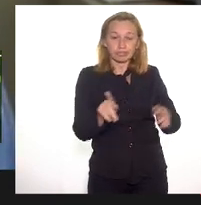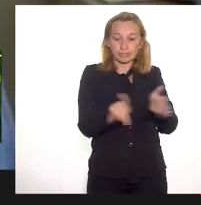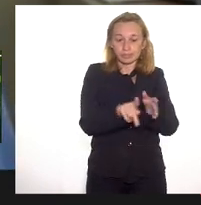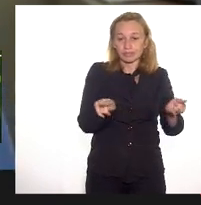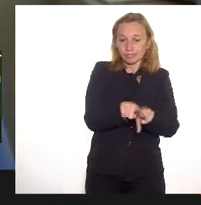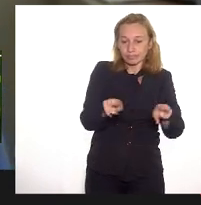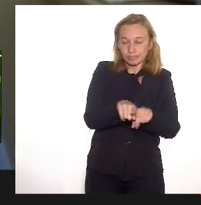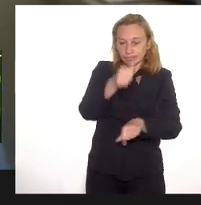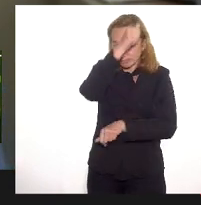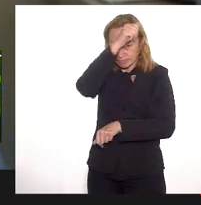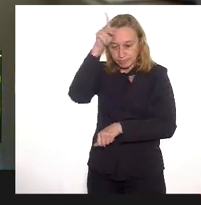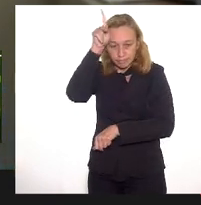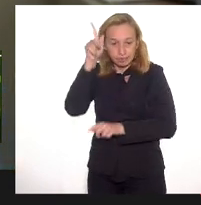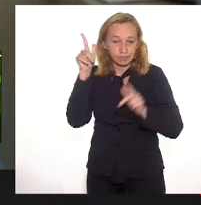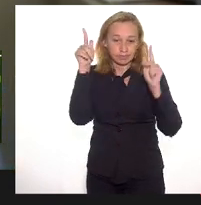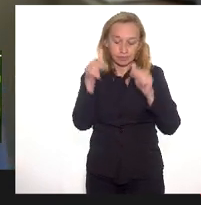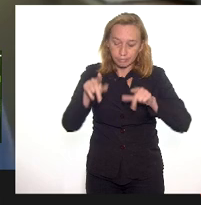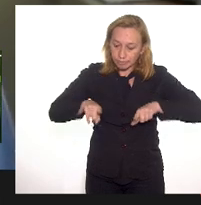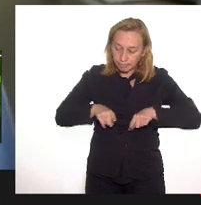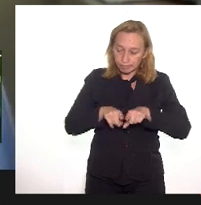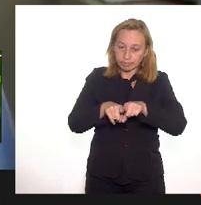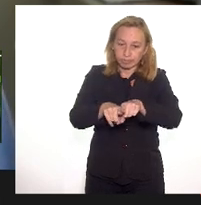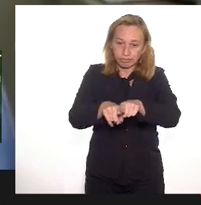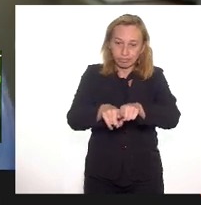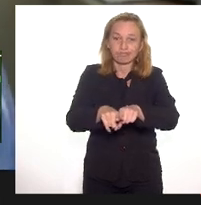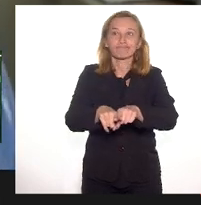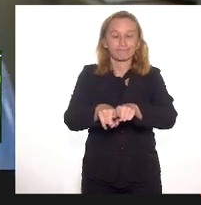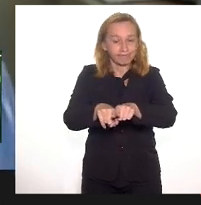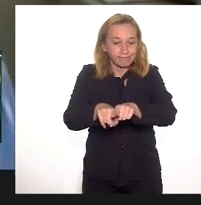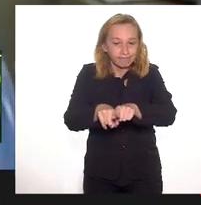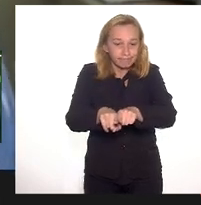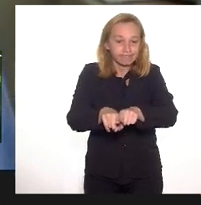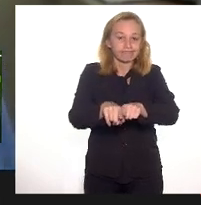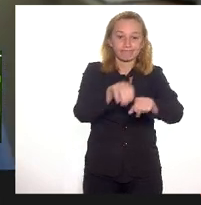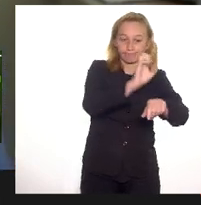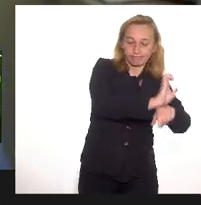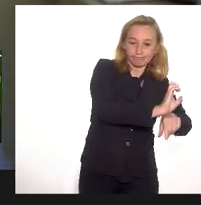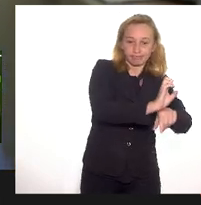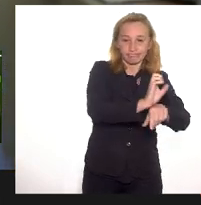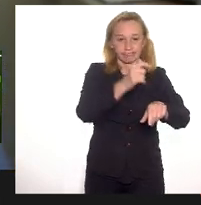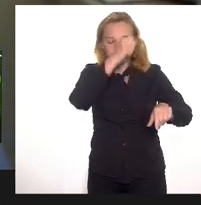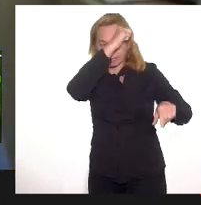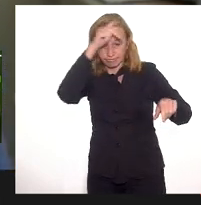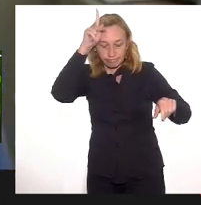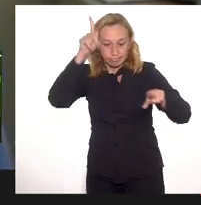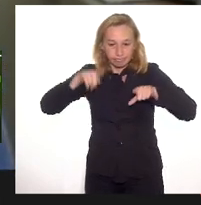prefeitura. Prefeitura caminha, as prefeituras caminham juntos com o Estado. São